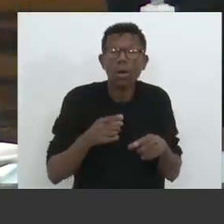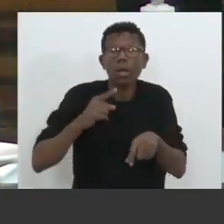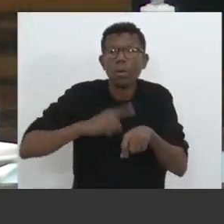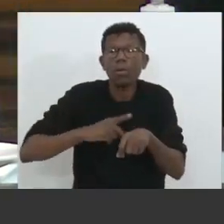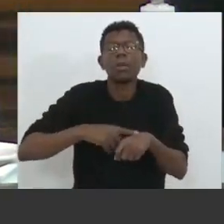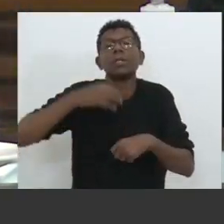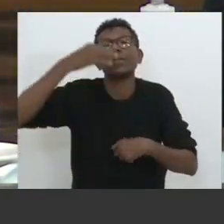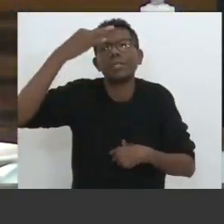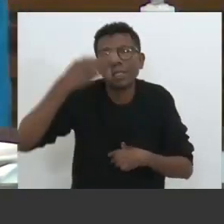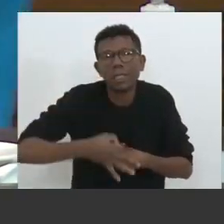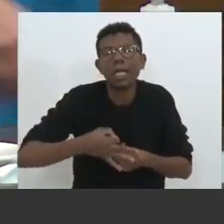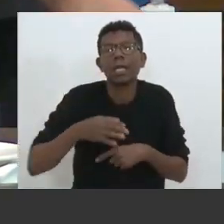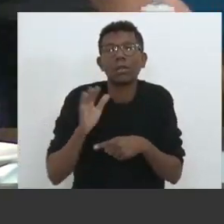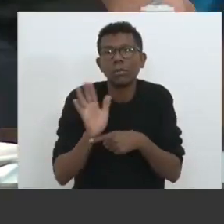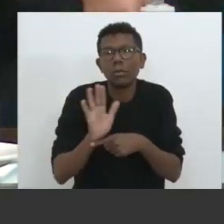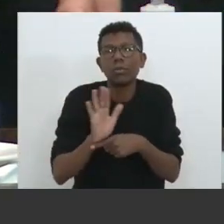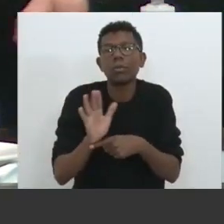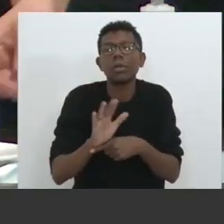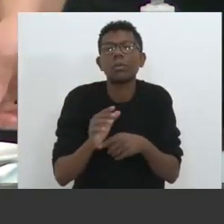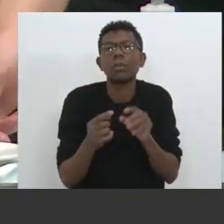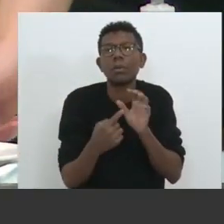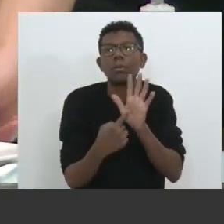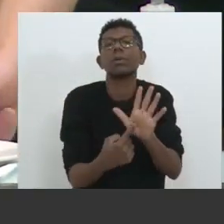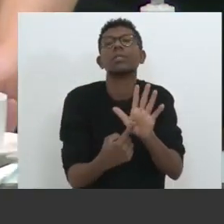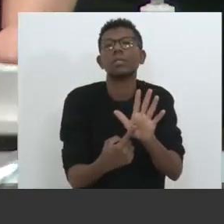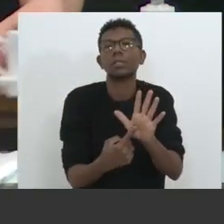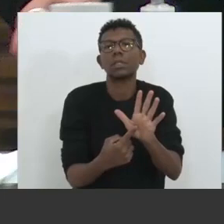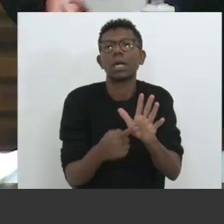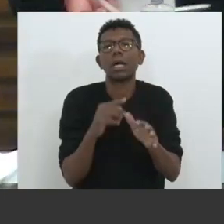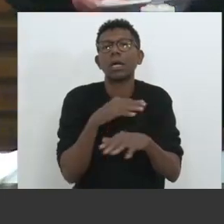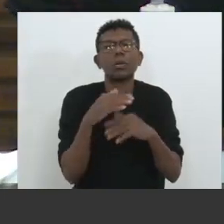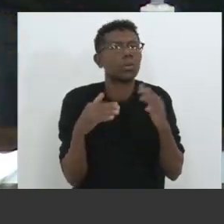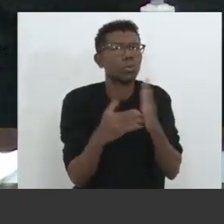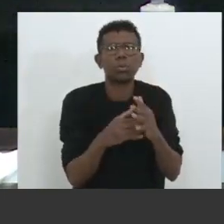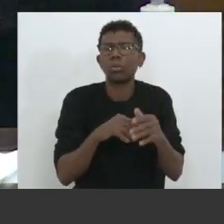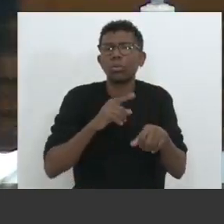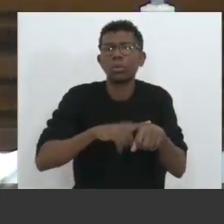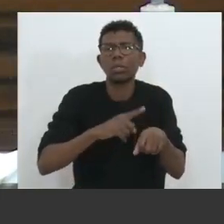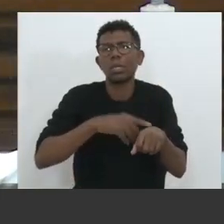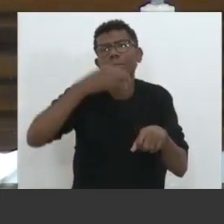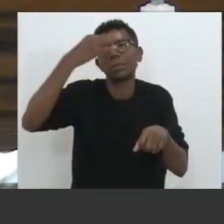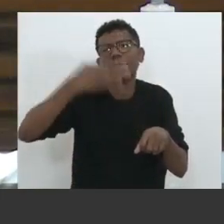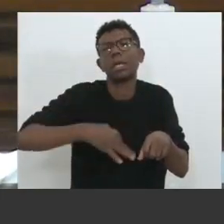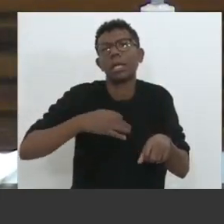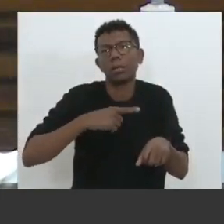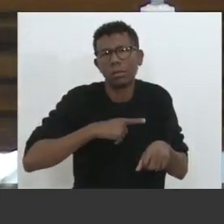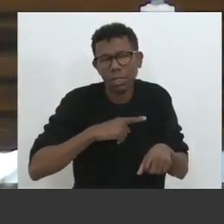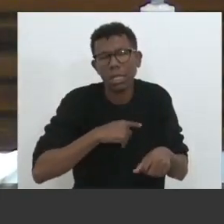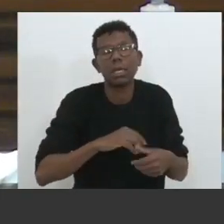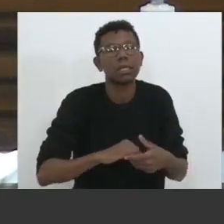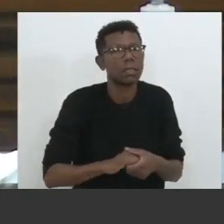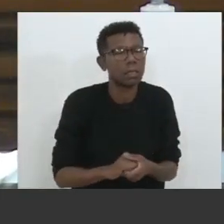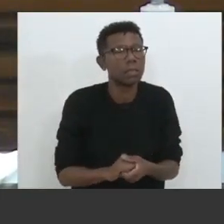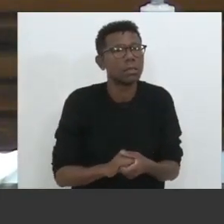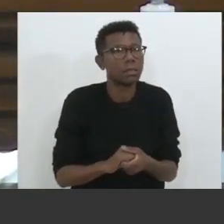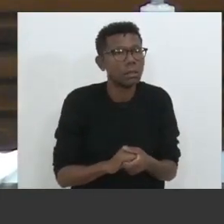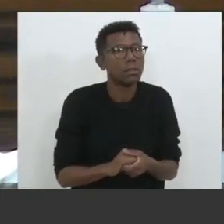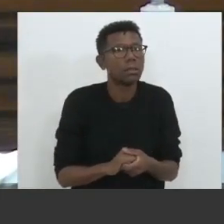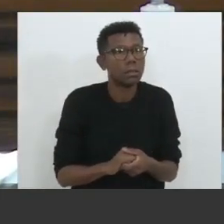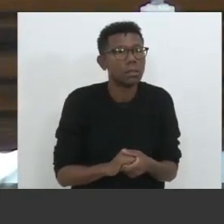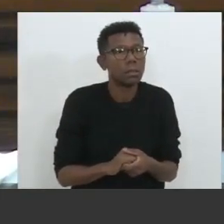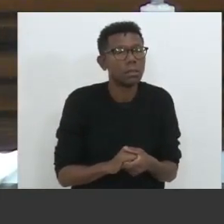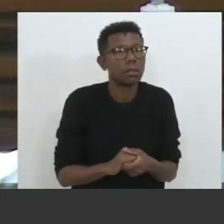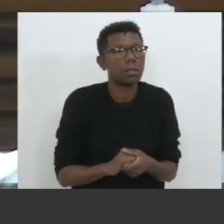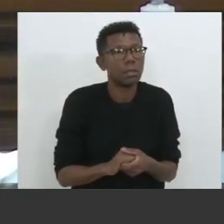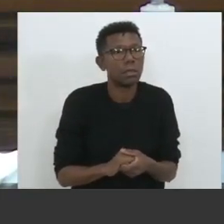né tudo tudo tem seu tempo tudo tem seu tempo e eu falo o mérito não